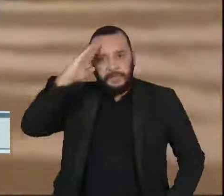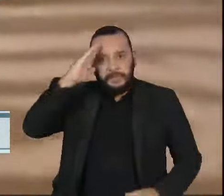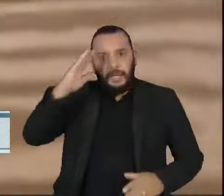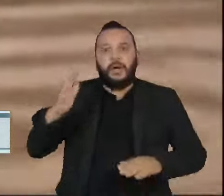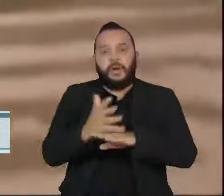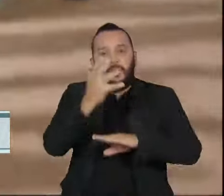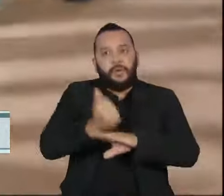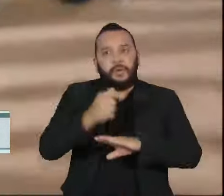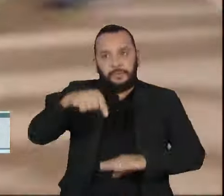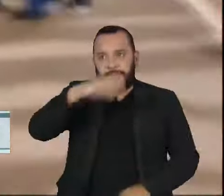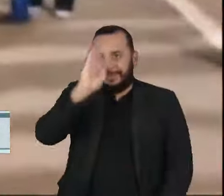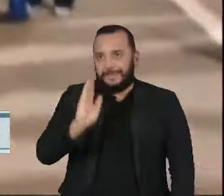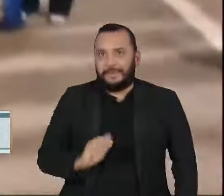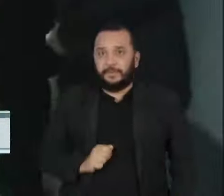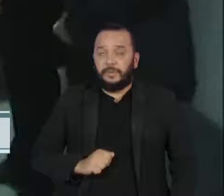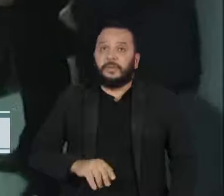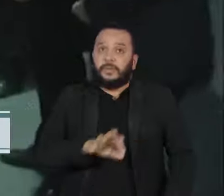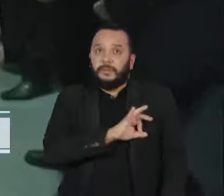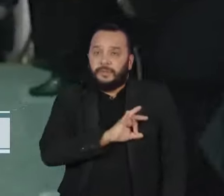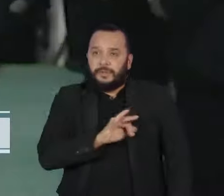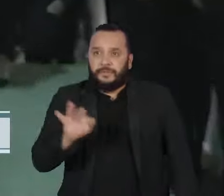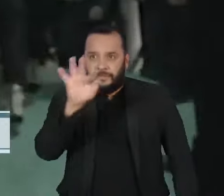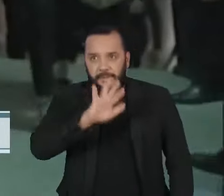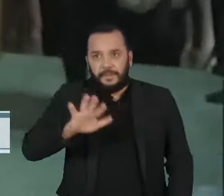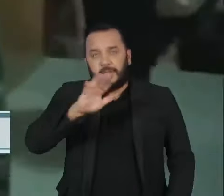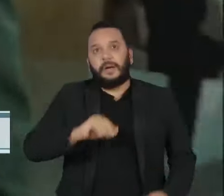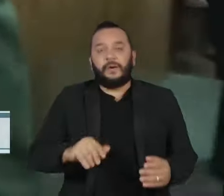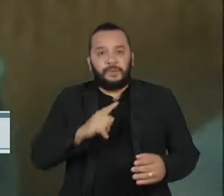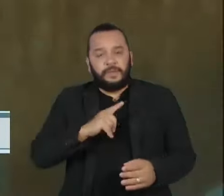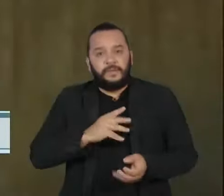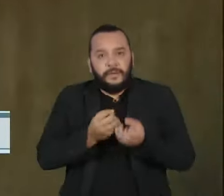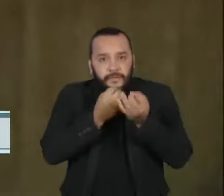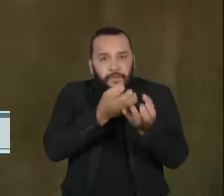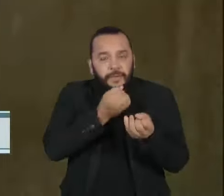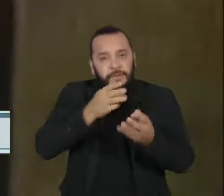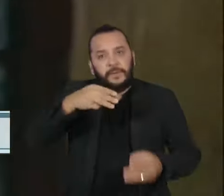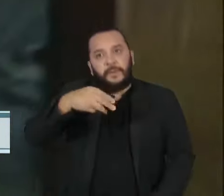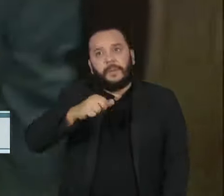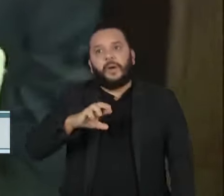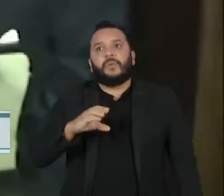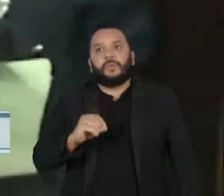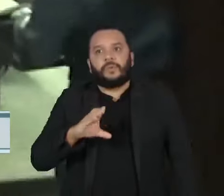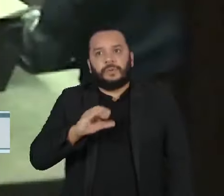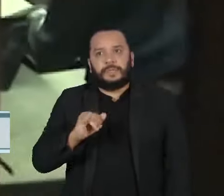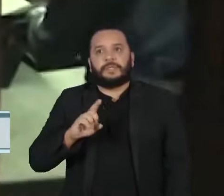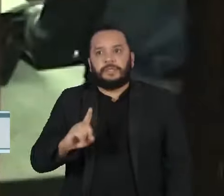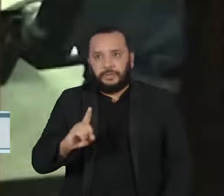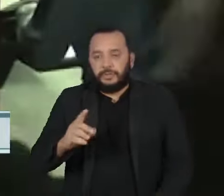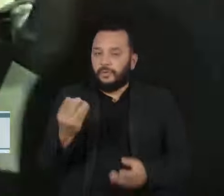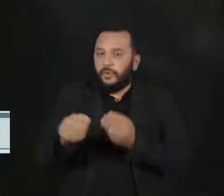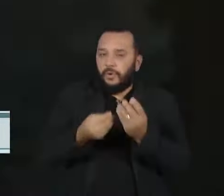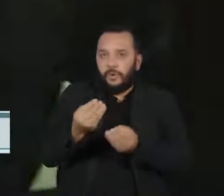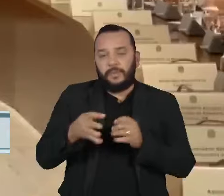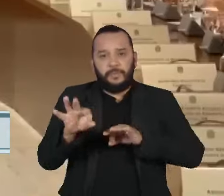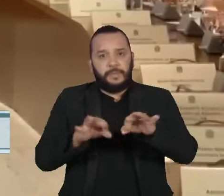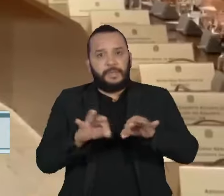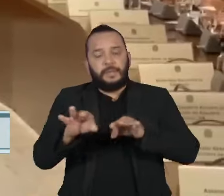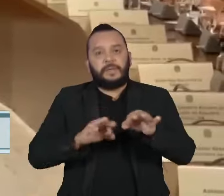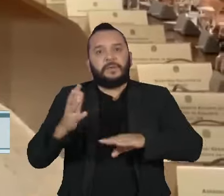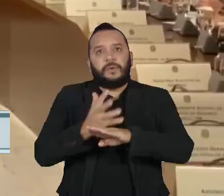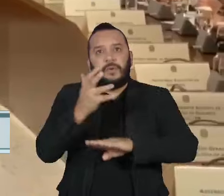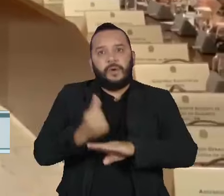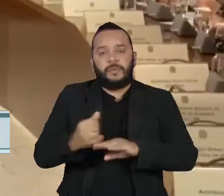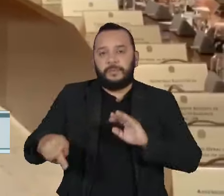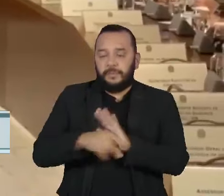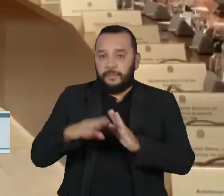país. Segundo a Polícia Federal, o general recebeu informações de Mauro Cid sobre os supostos planos de golpe de Jair